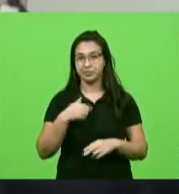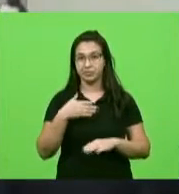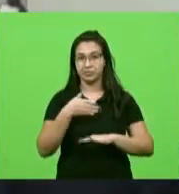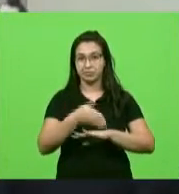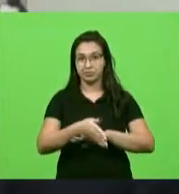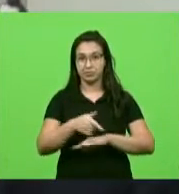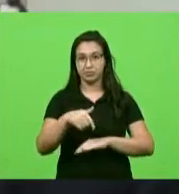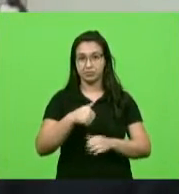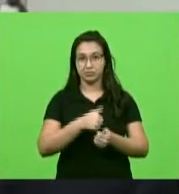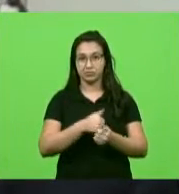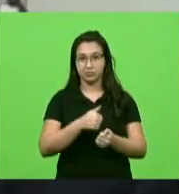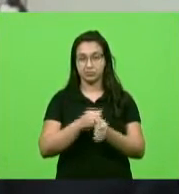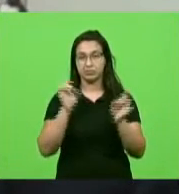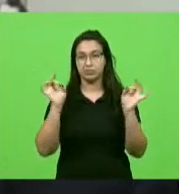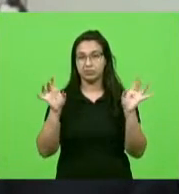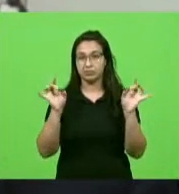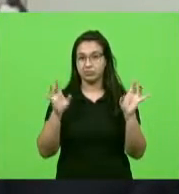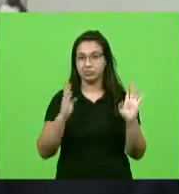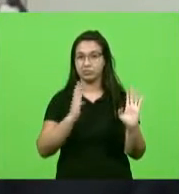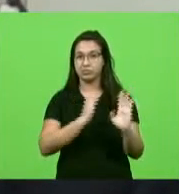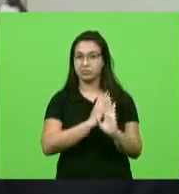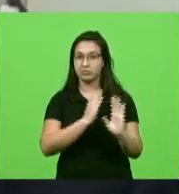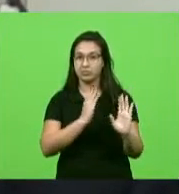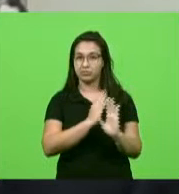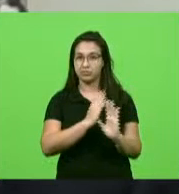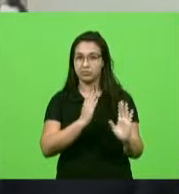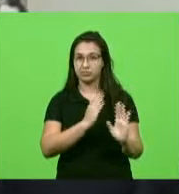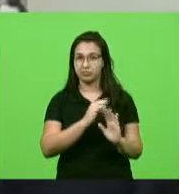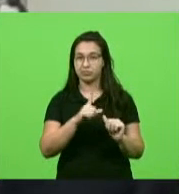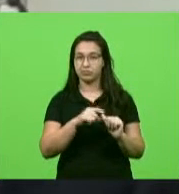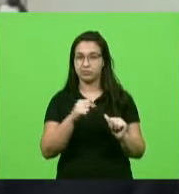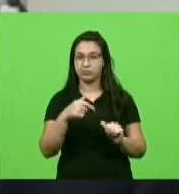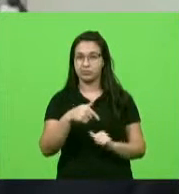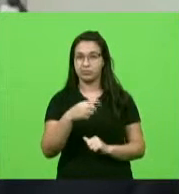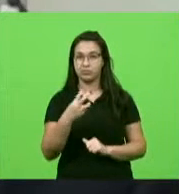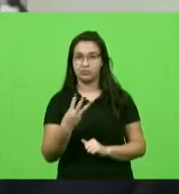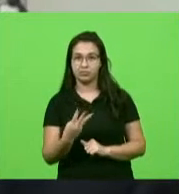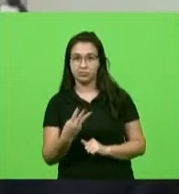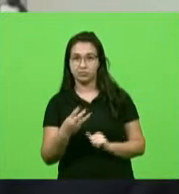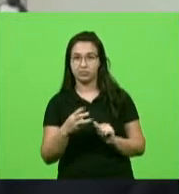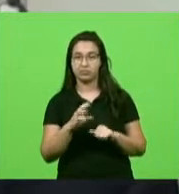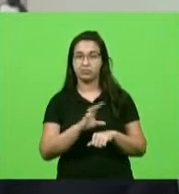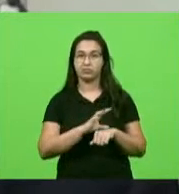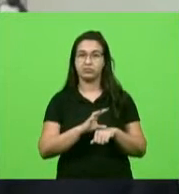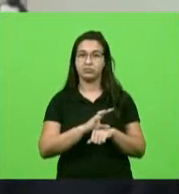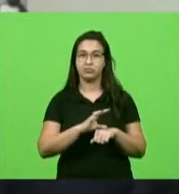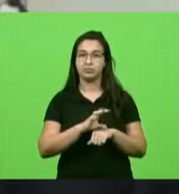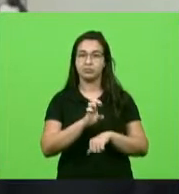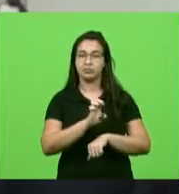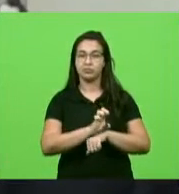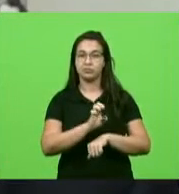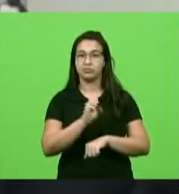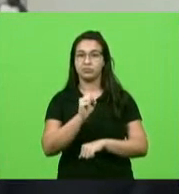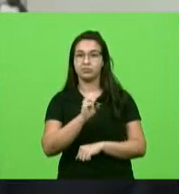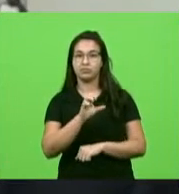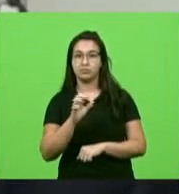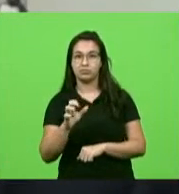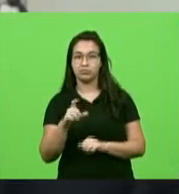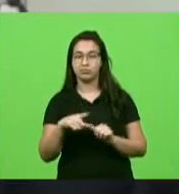Tribunal Especial de Julgamento para análise dos termos do artigo 73 da Constituição do Estado de Santa Catarina, dos